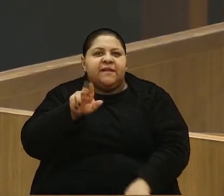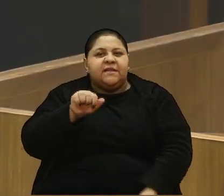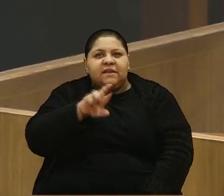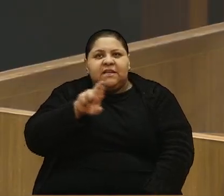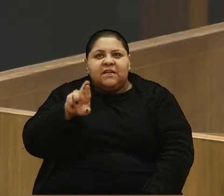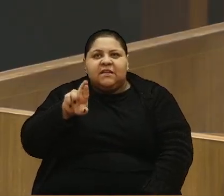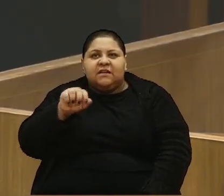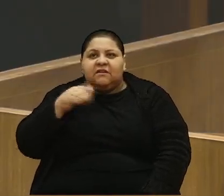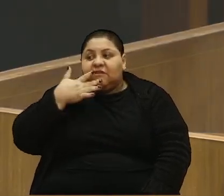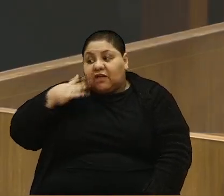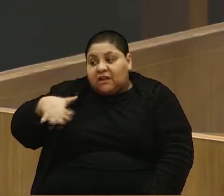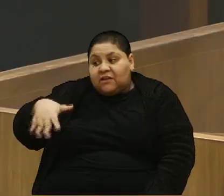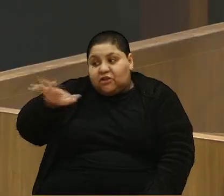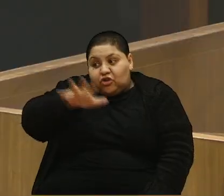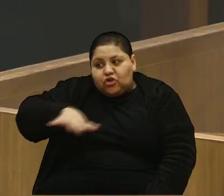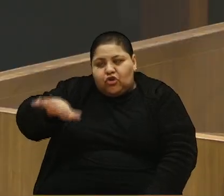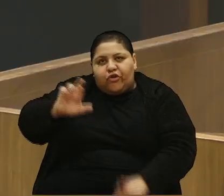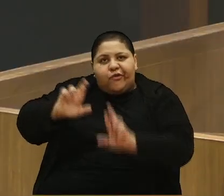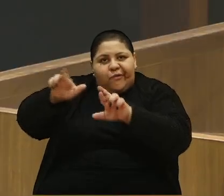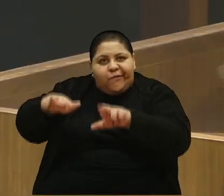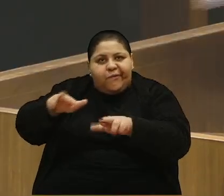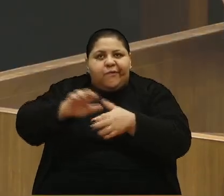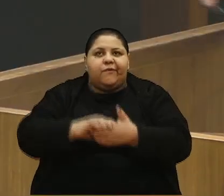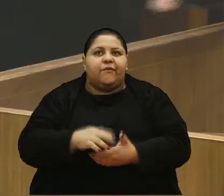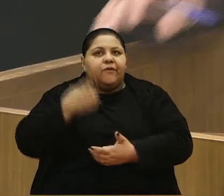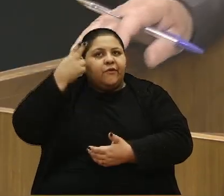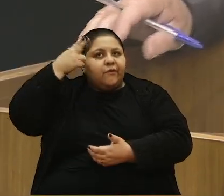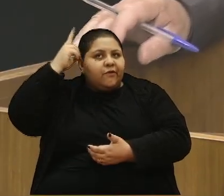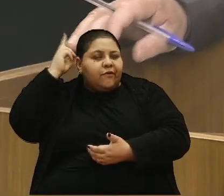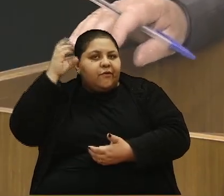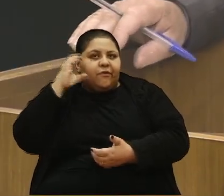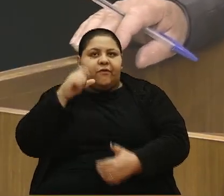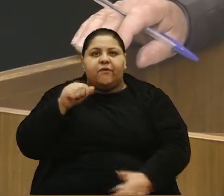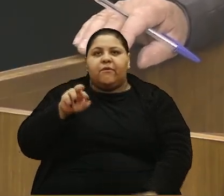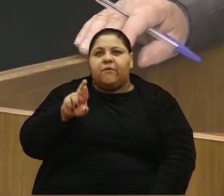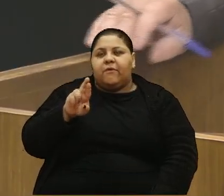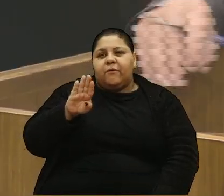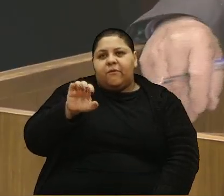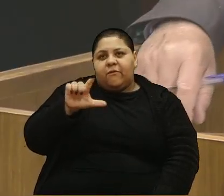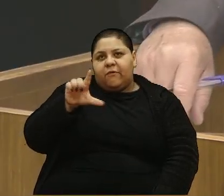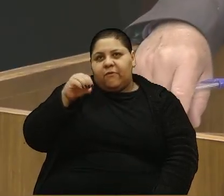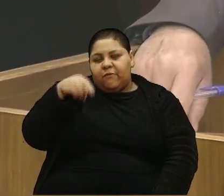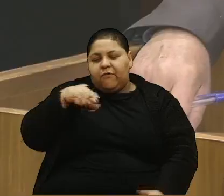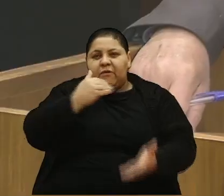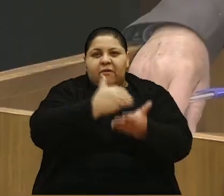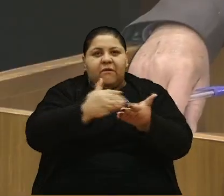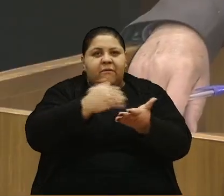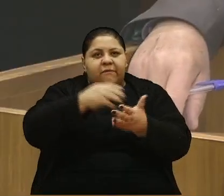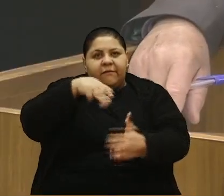crianças, toda aquela região ali. Então, Nespo, Cabelão, o Toninho, a secretária Marta,